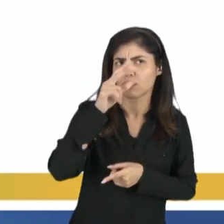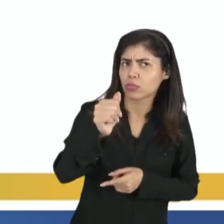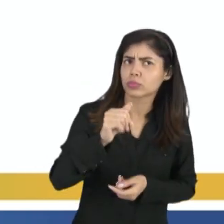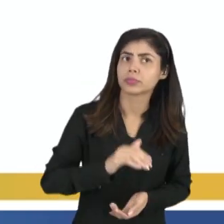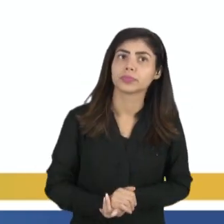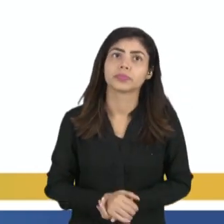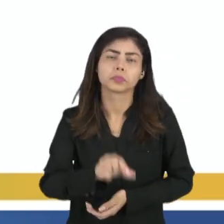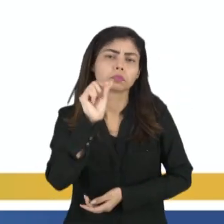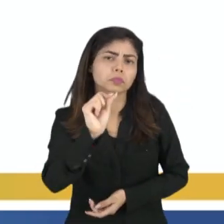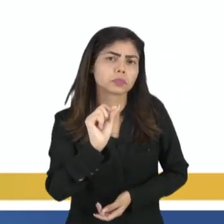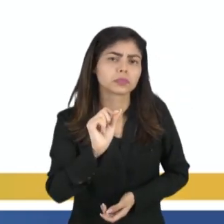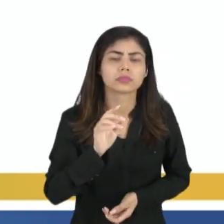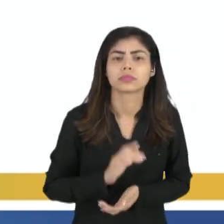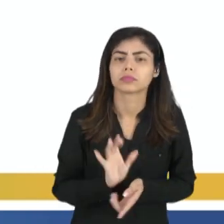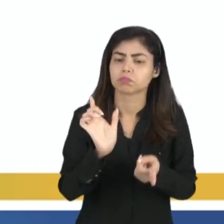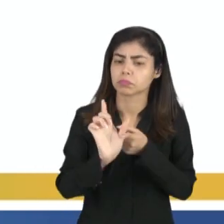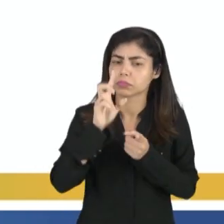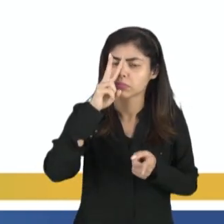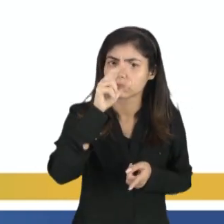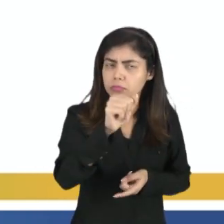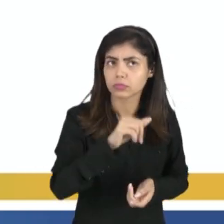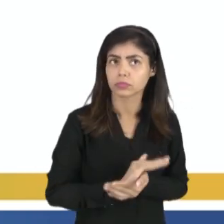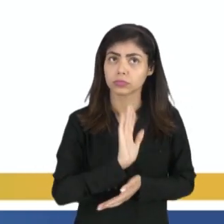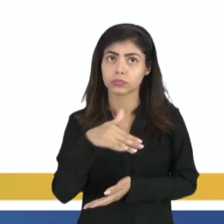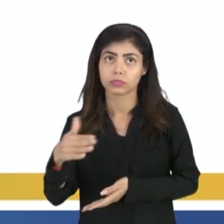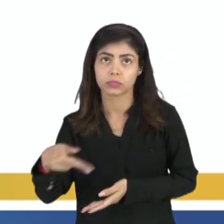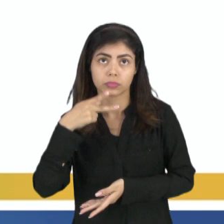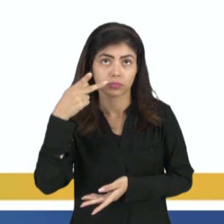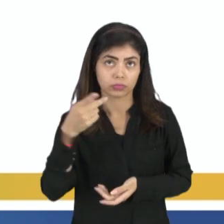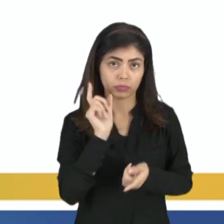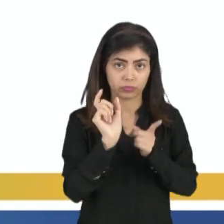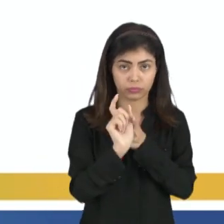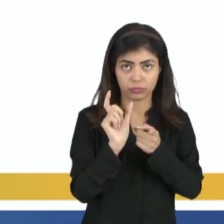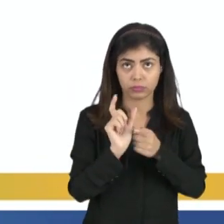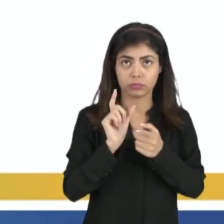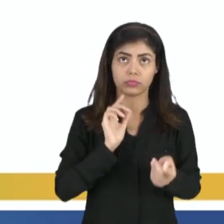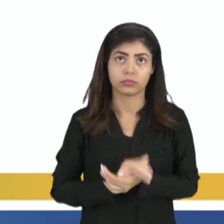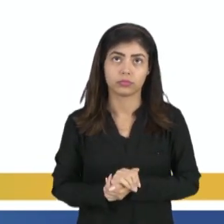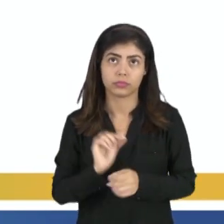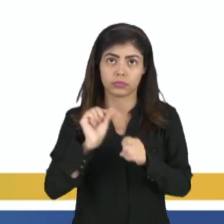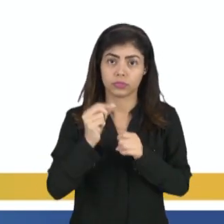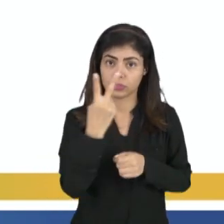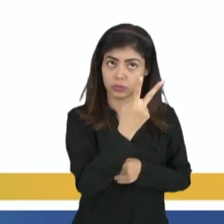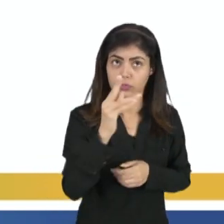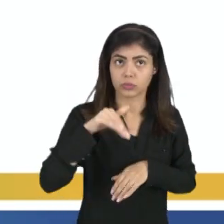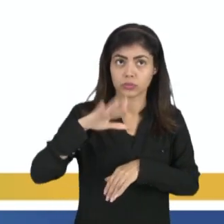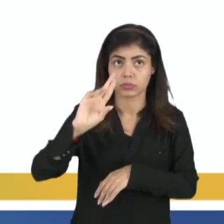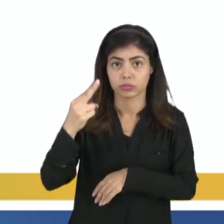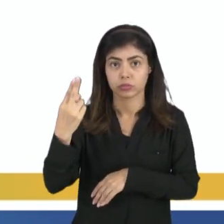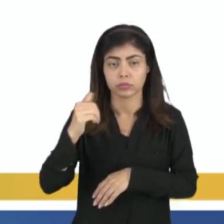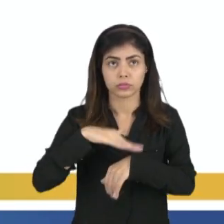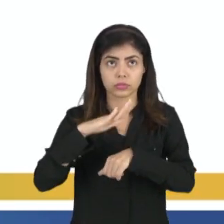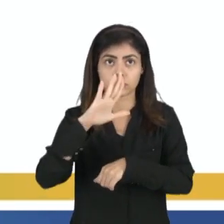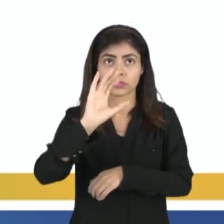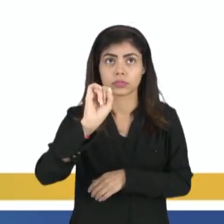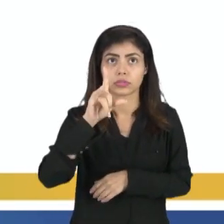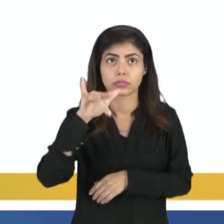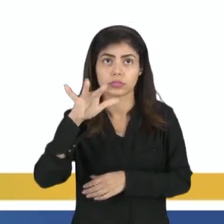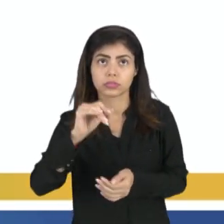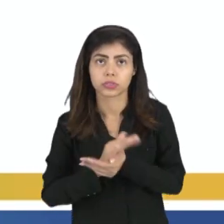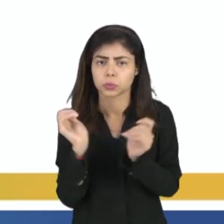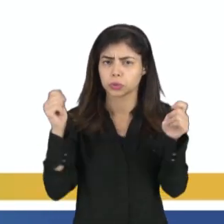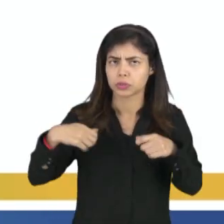o que é uma sílaba tônica quando pronunciamos uma palavra formada por duas ou mais sílabas